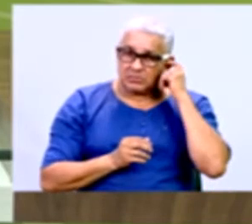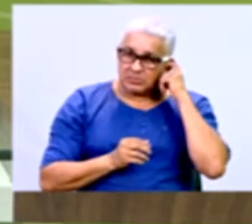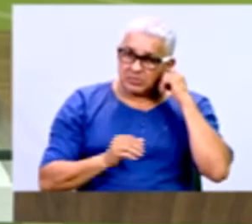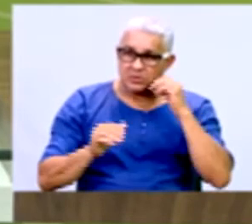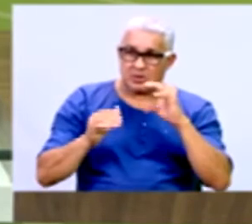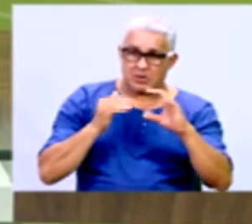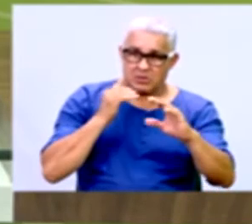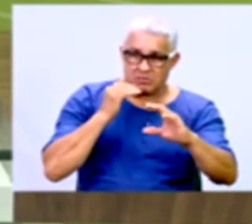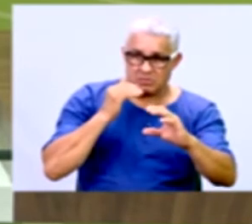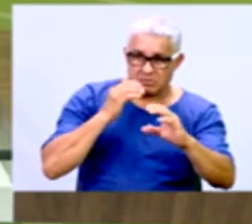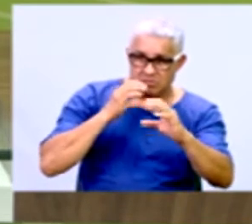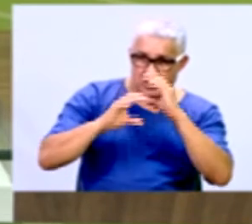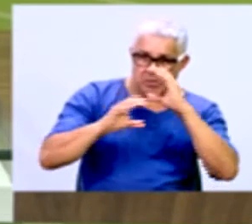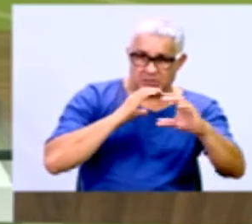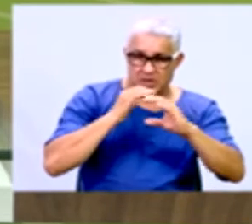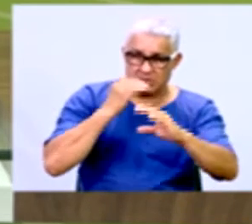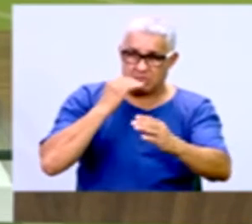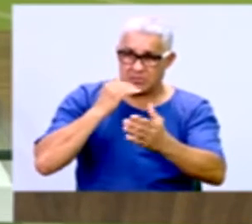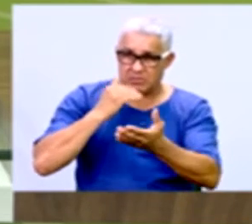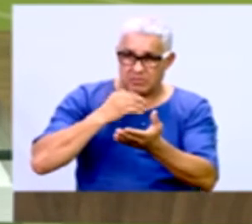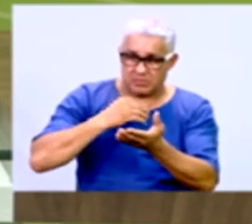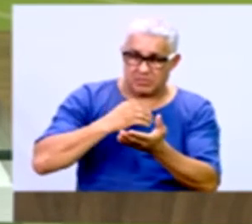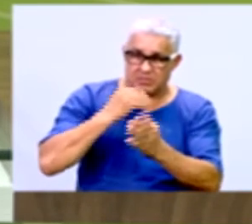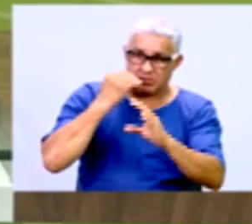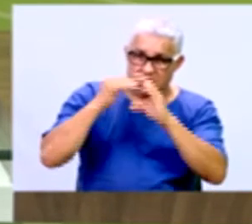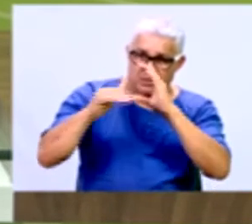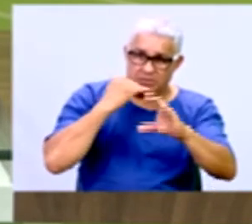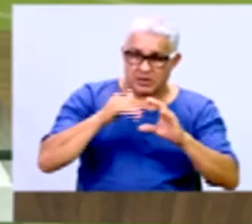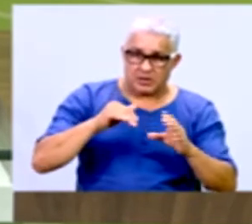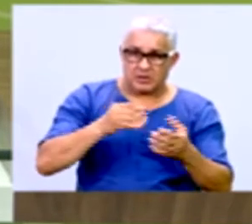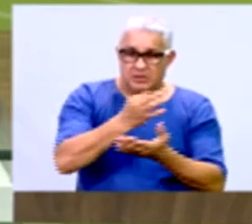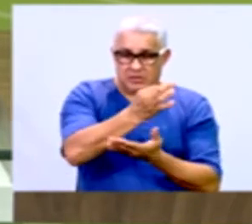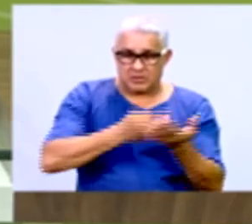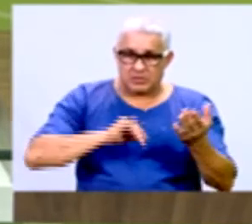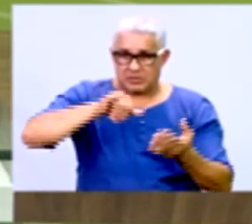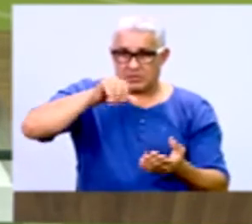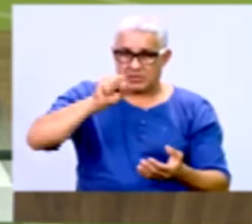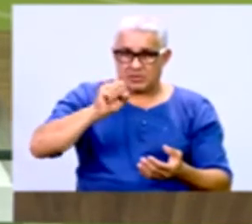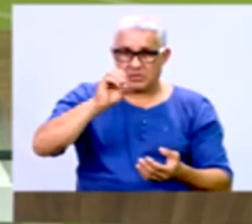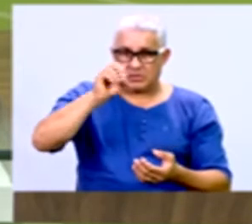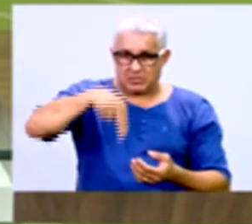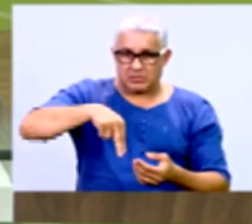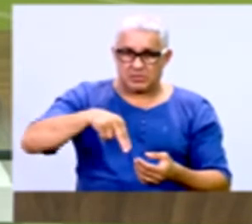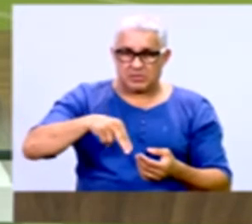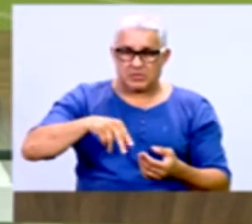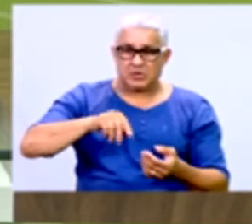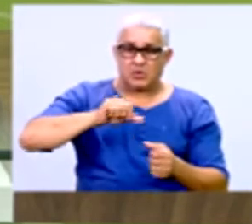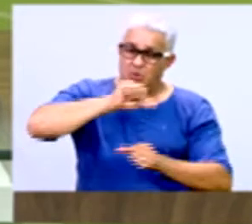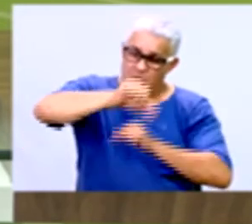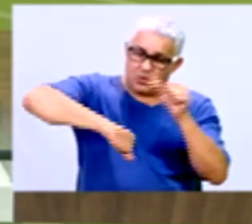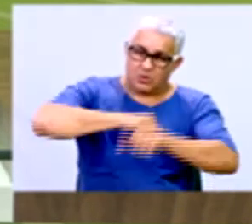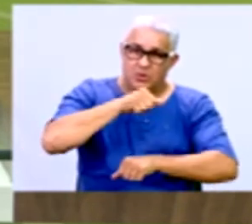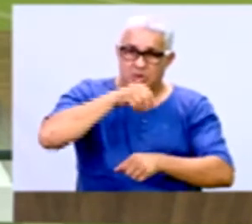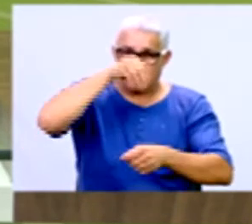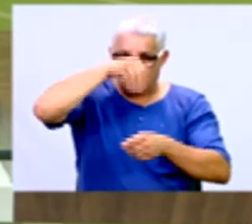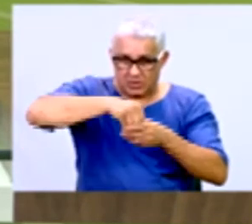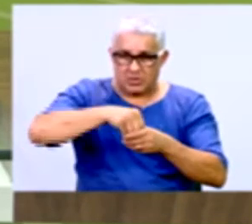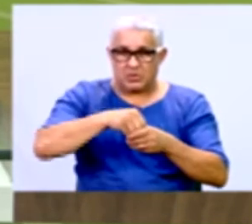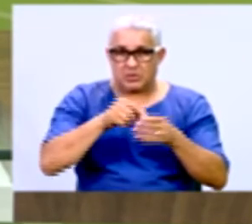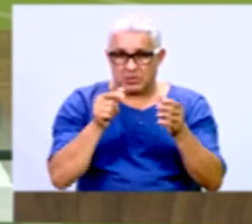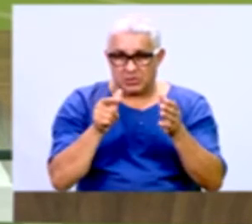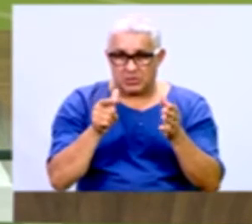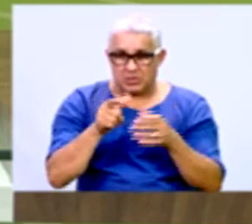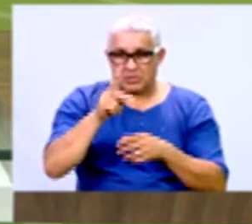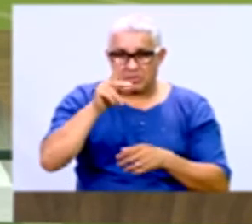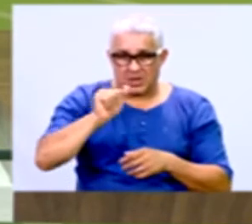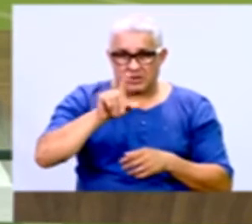vamos dizer, desse padrão de texto que é o JSON e convertido na página. Então, esses dois conceitos, eles,